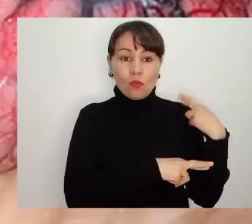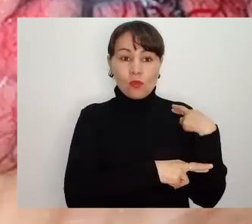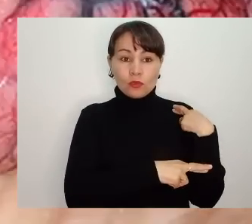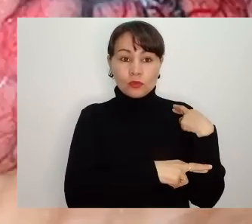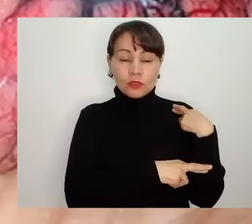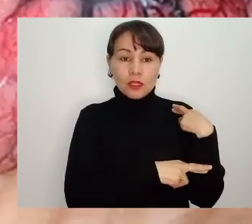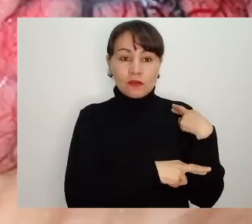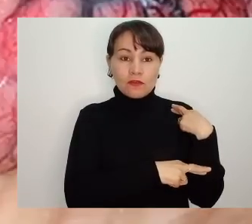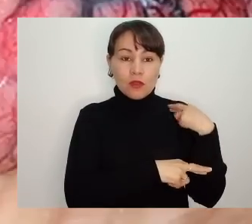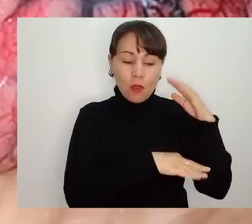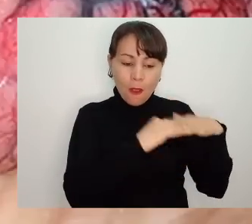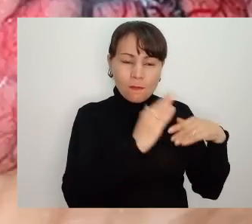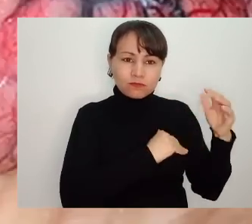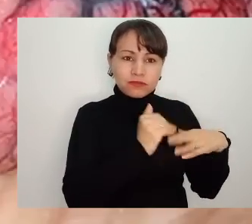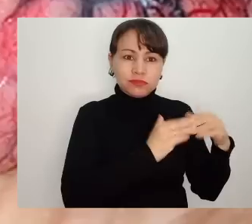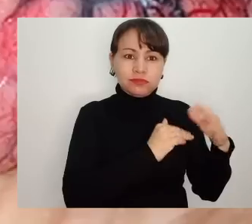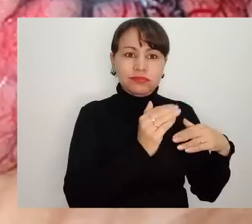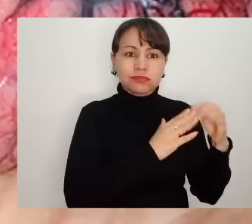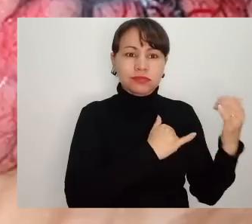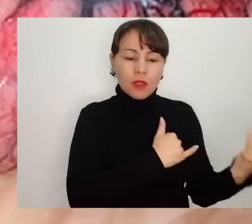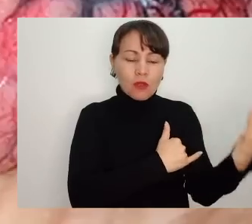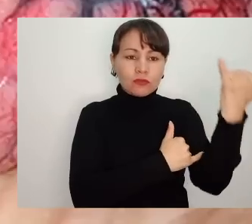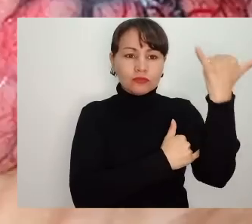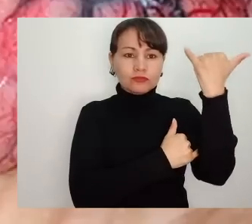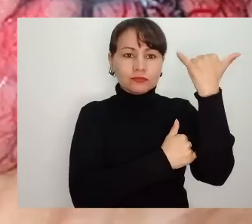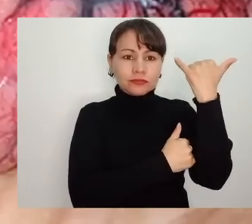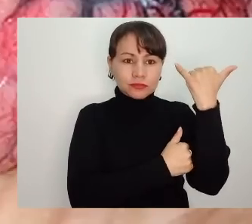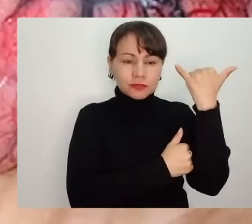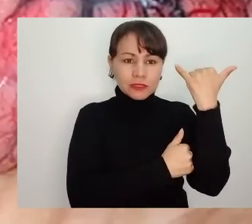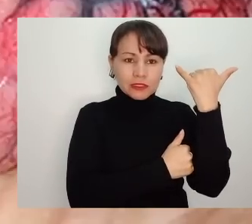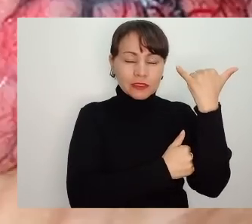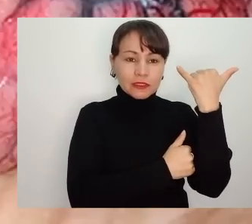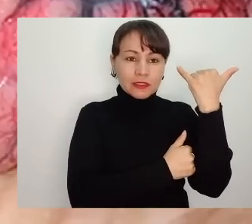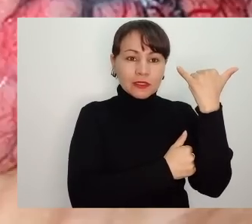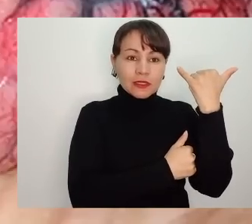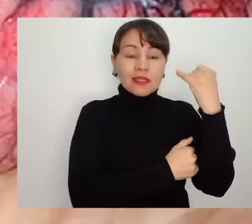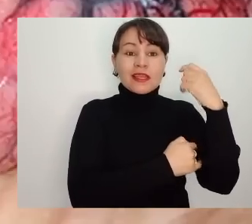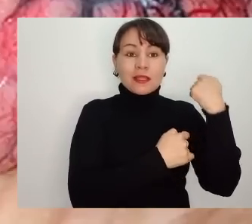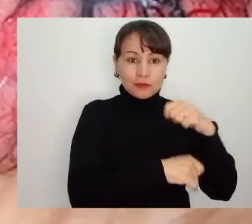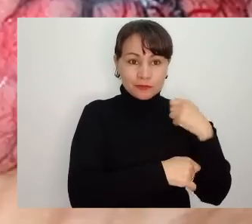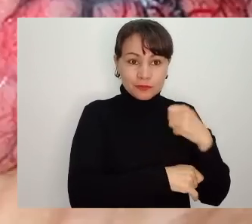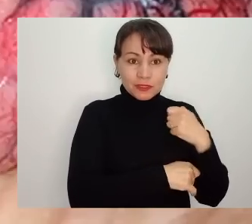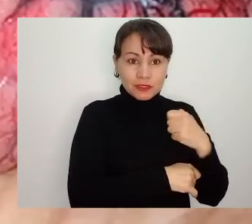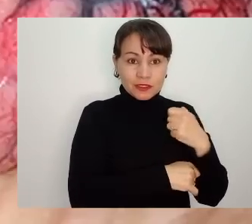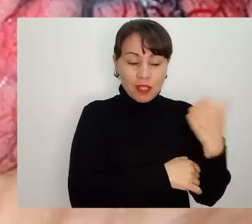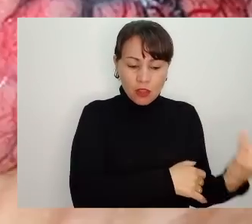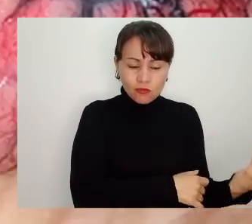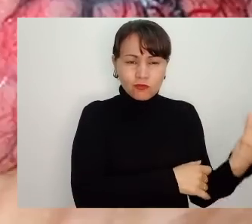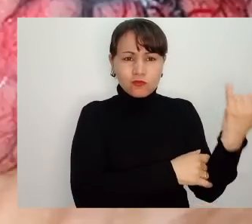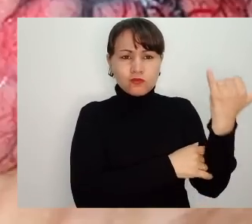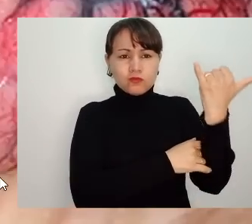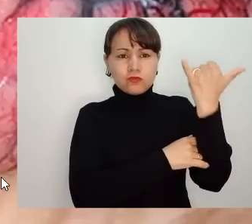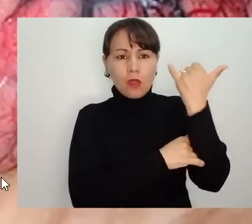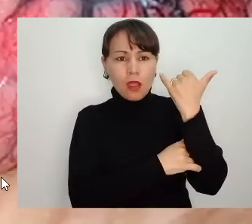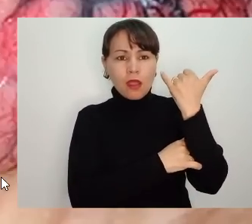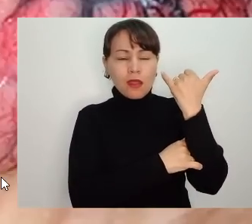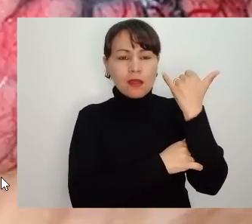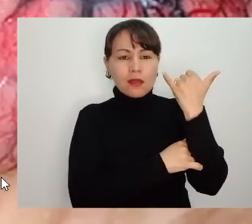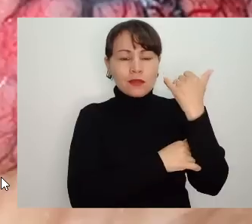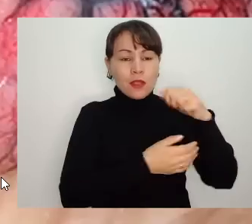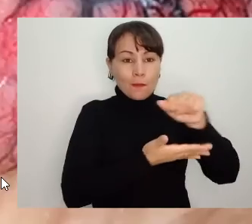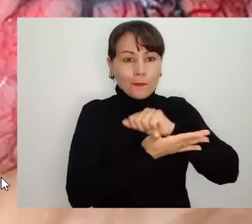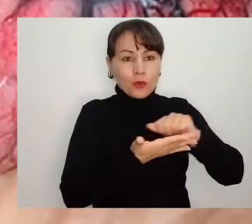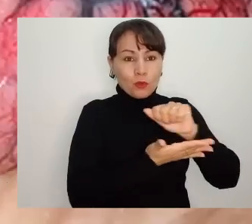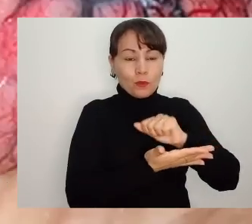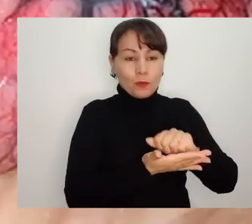são responsáveis por produzir uma determinada informação, e essa informação ela tem que ser enviada,